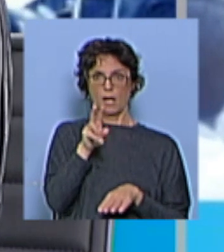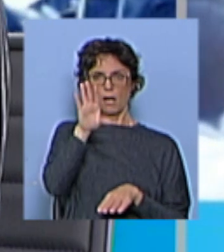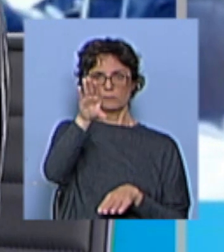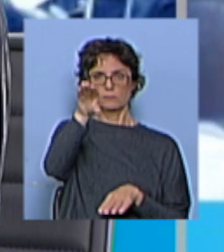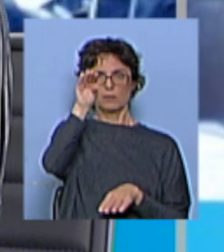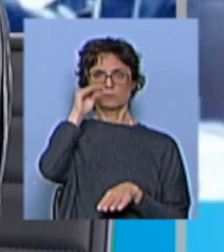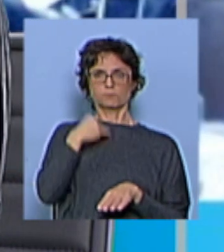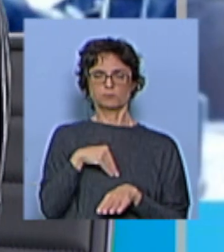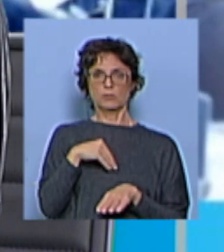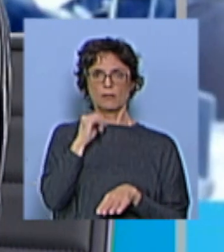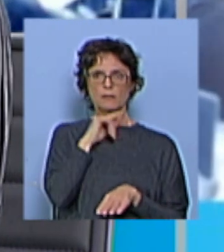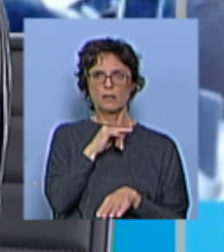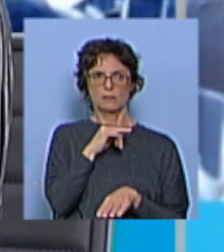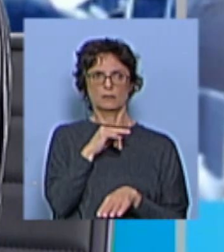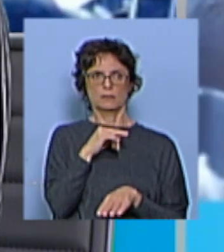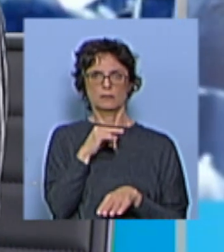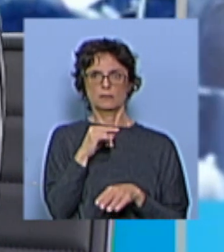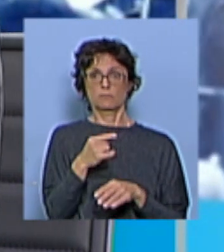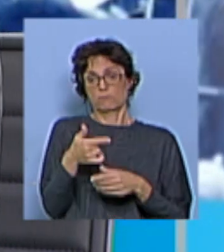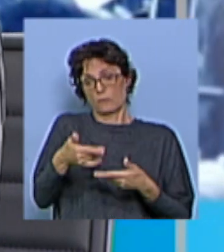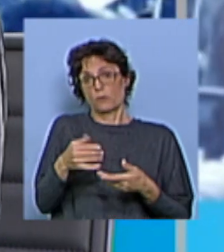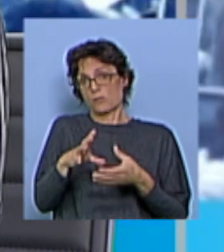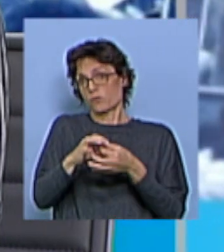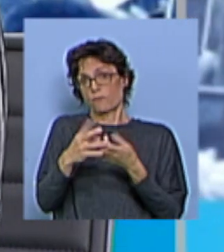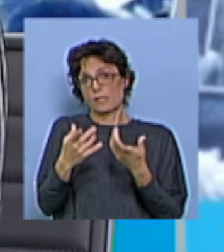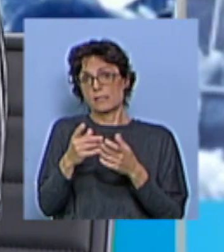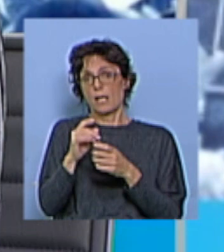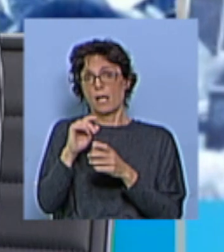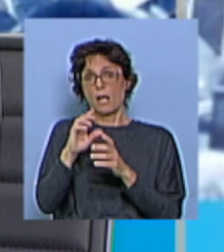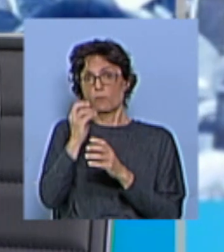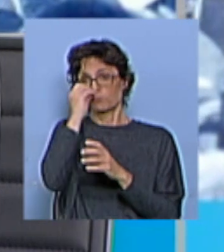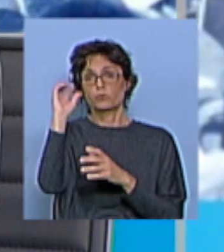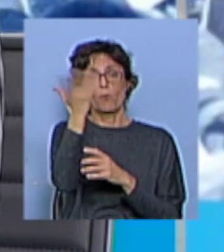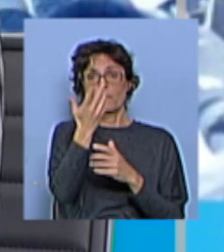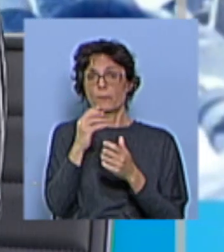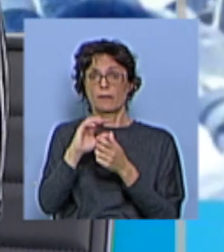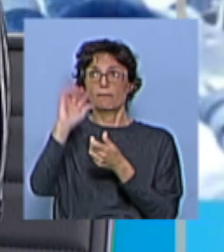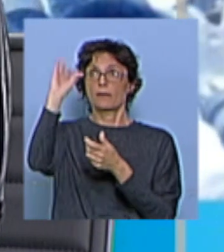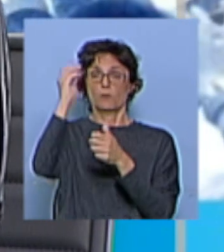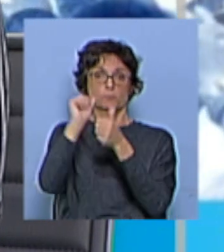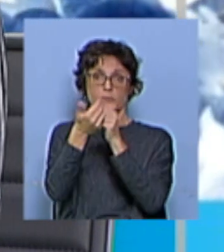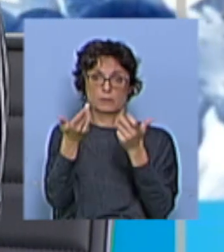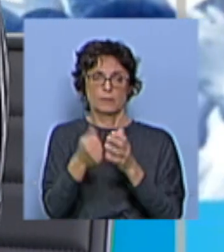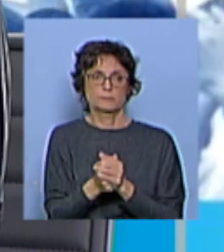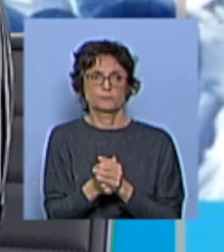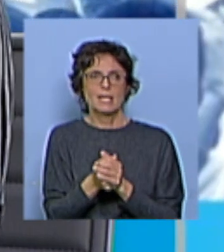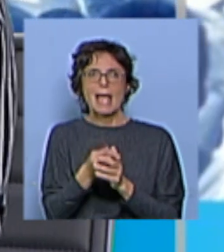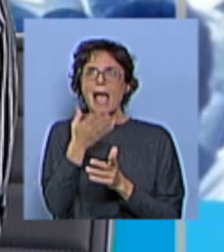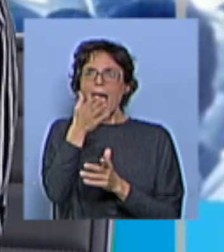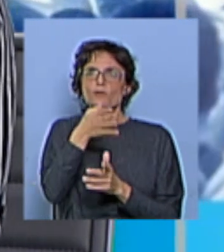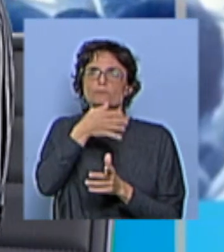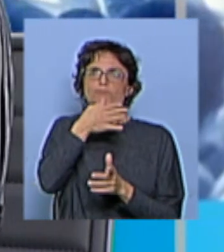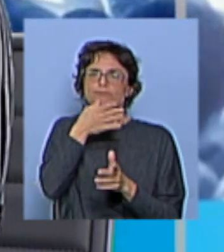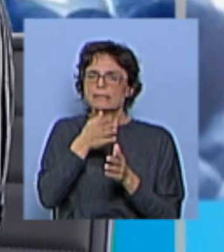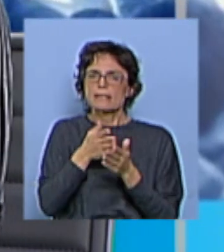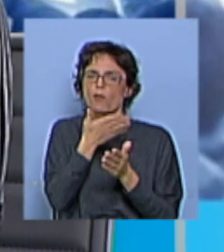caso, relativamente às alterações climáticas e à defesa do meio ambiente. Sim. A mensagem é muito mais eficaz, assim. Eu penso que sim. Pelo menos nós já